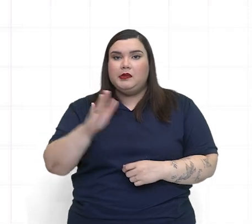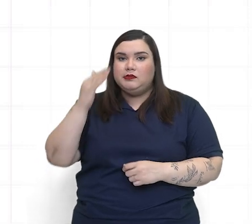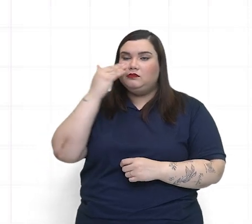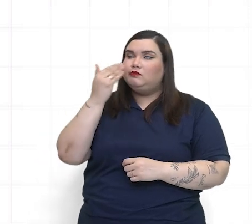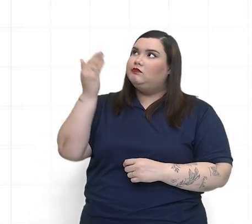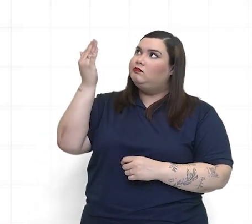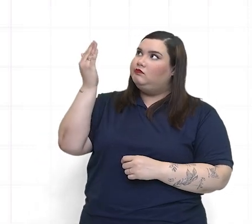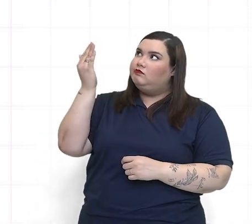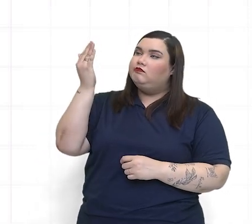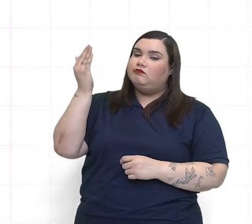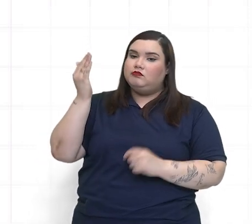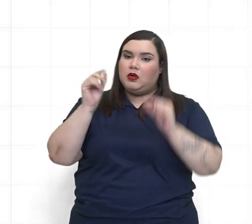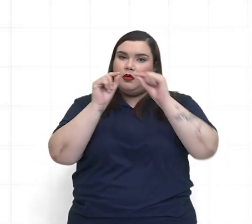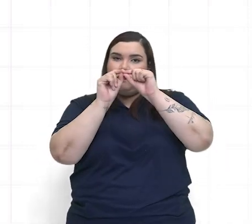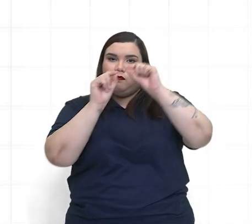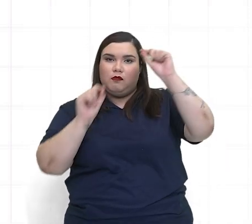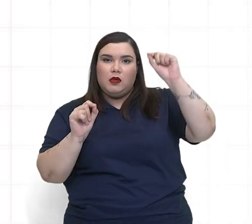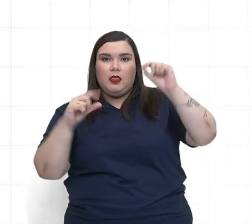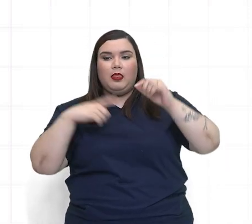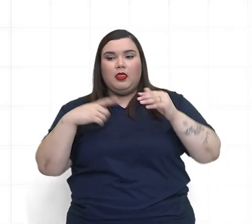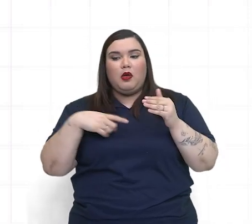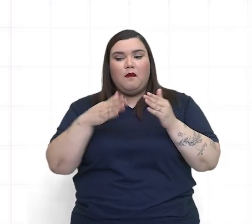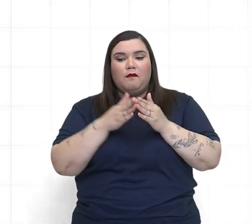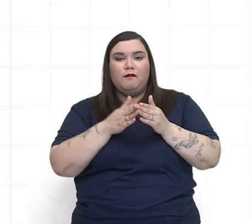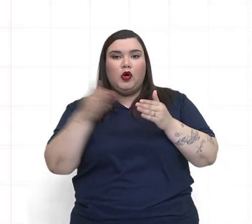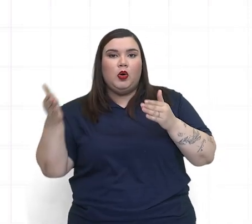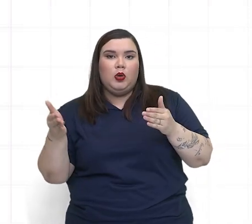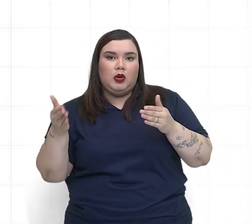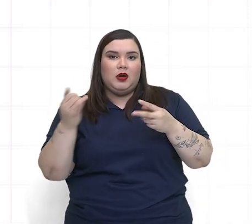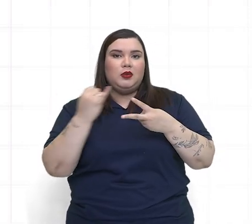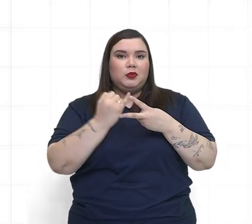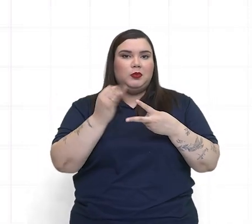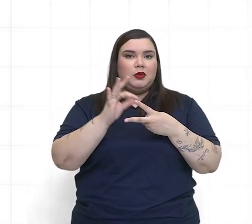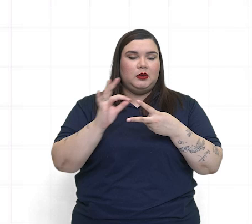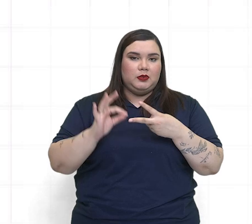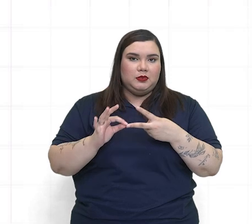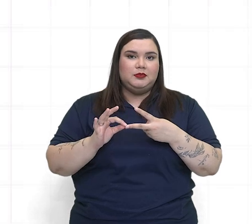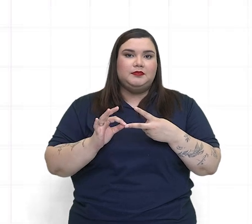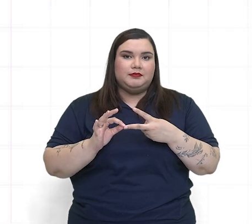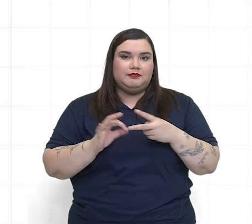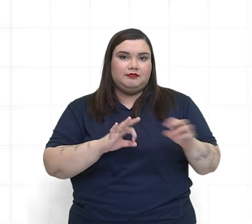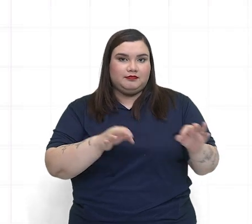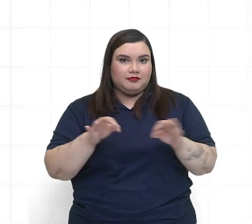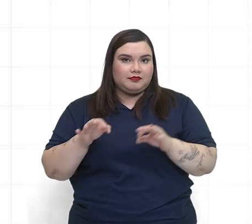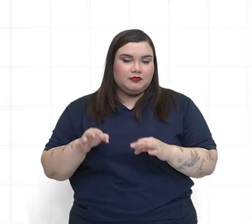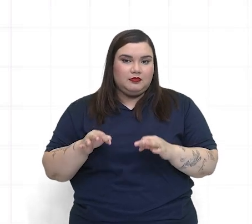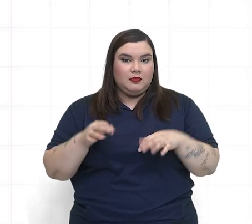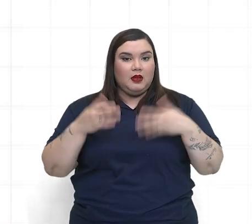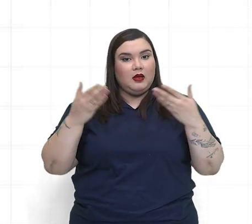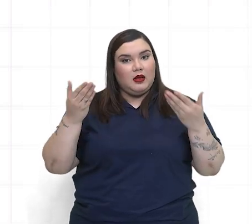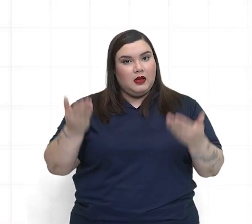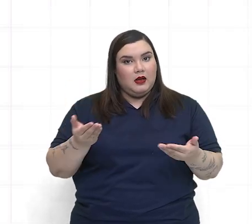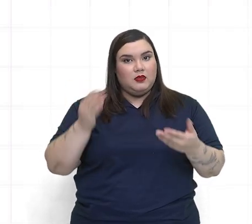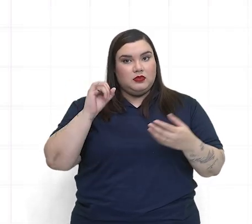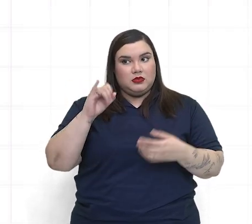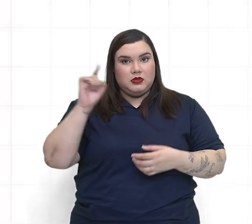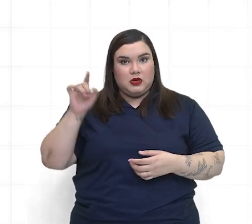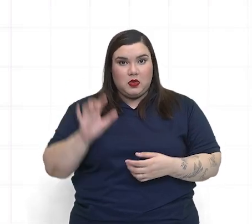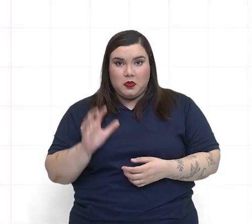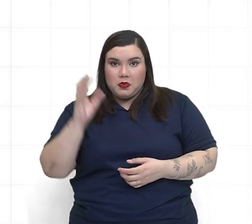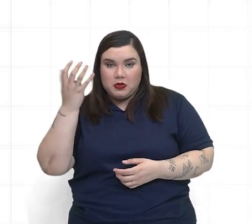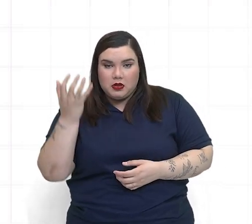que parte dele não pertence à região interna do polígono. Quando isso ocorre,